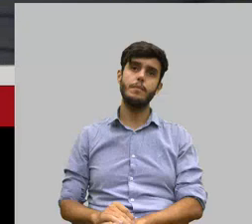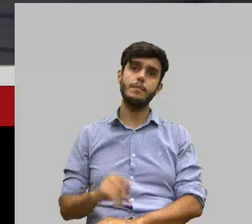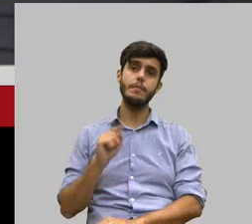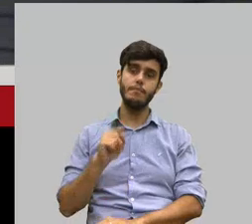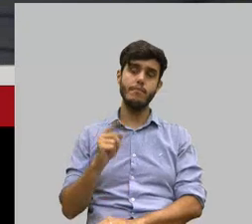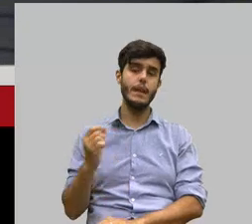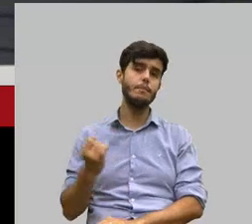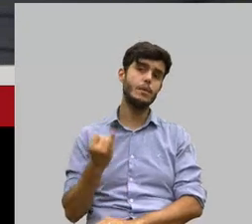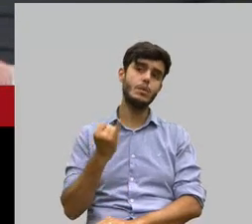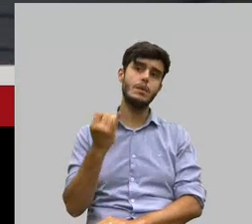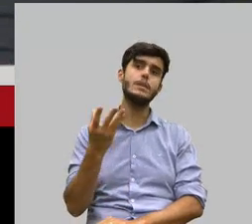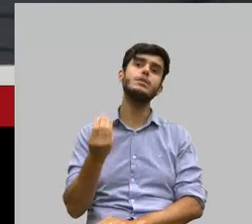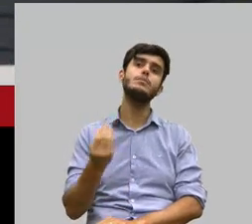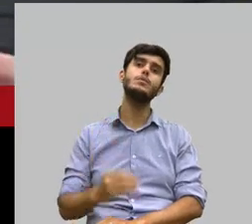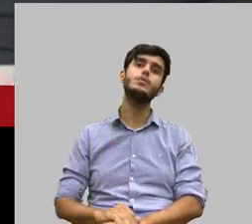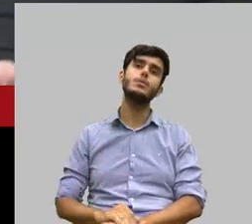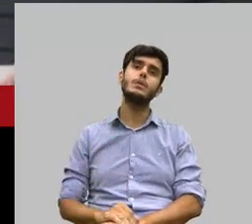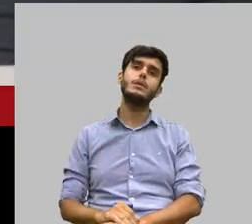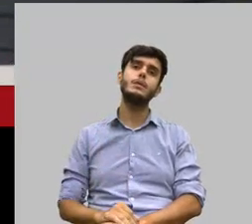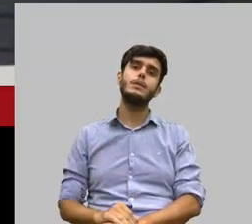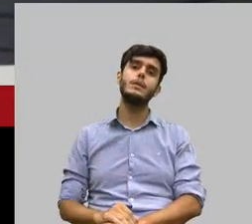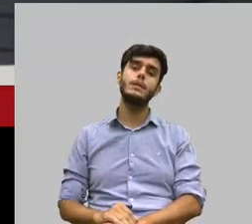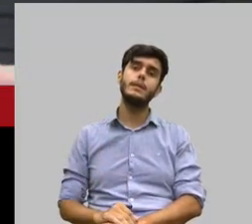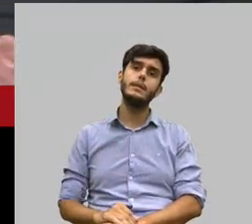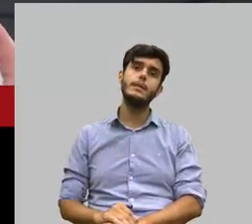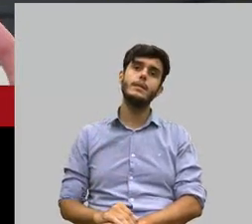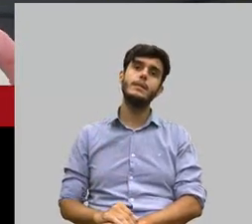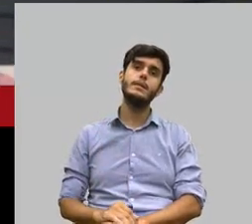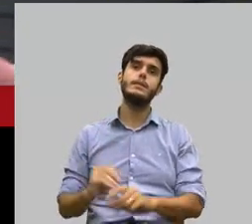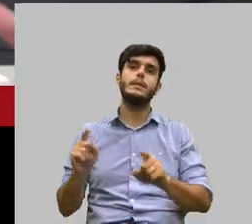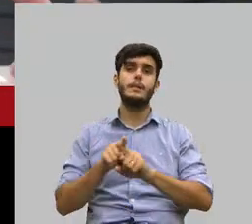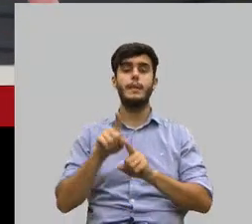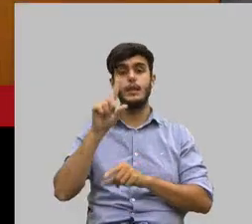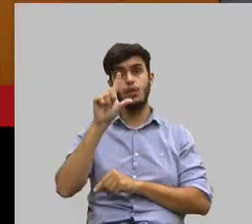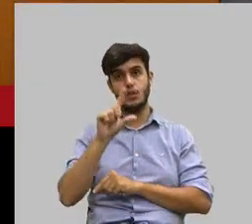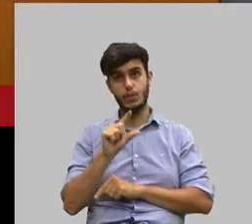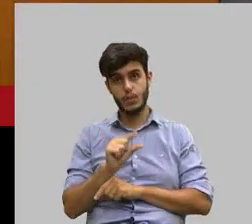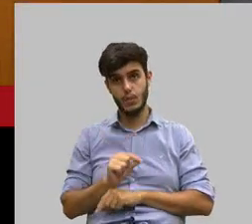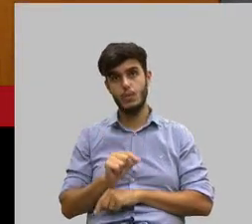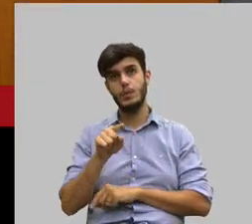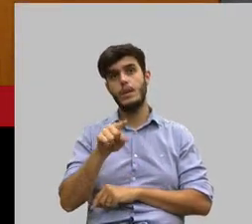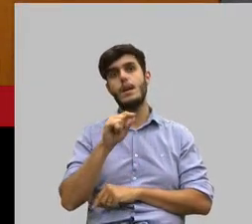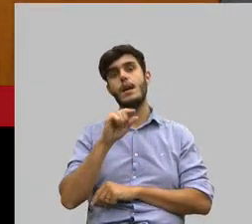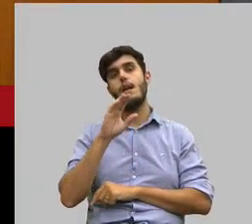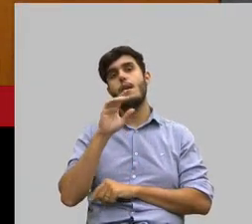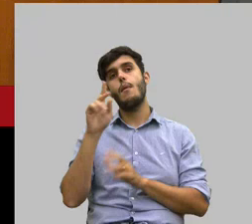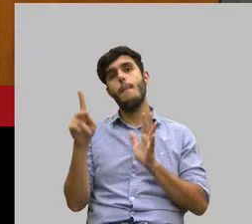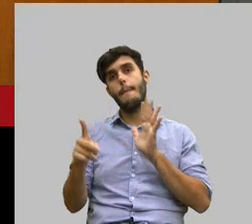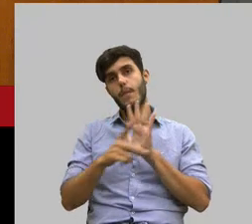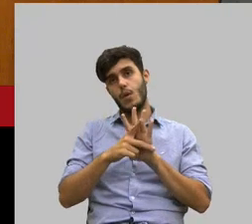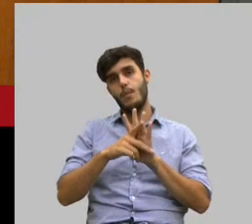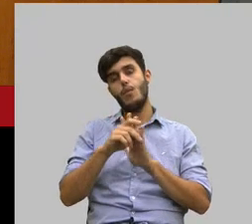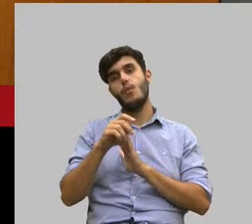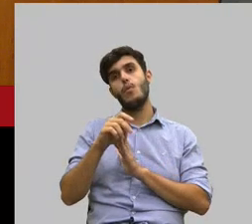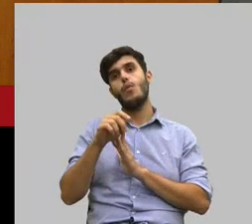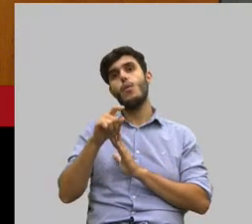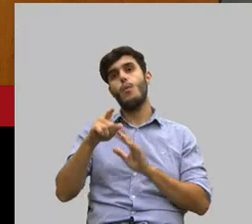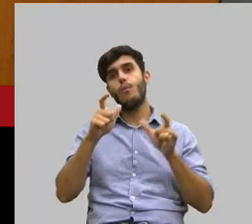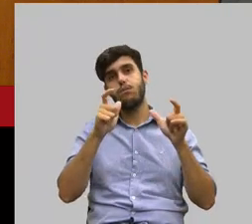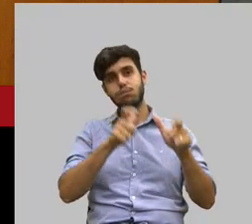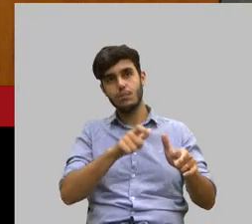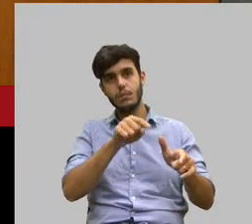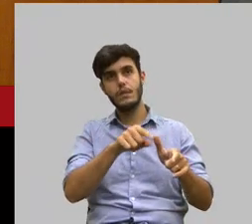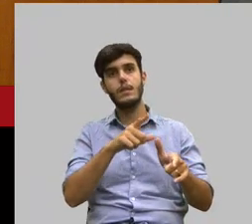importante e de maneira até termos uma diminuição de acervo né um projeto que fo eh